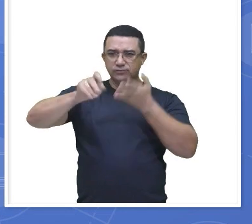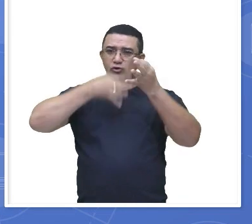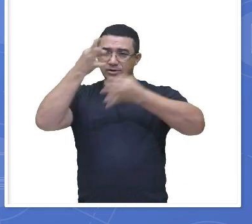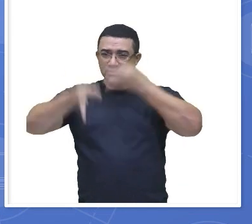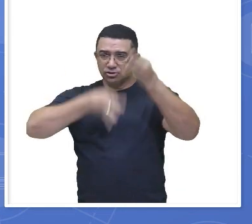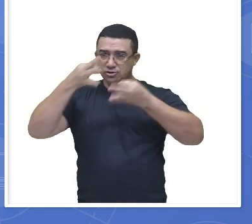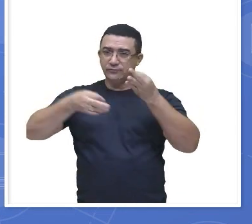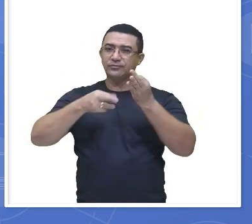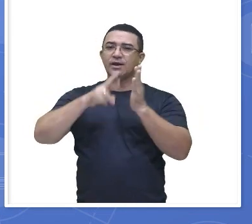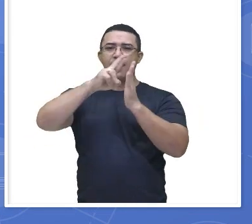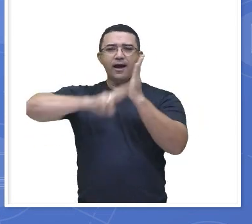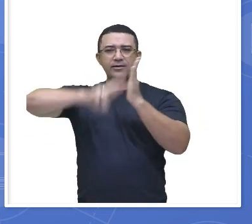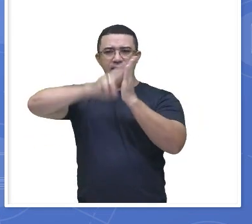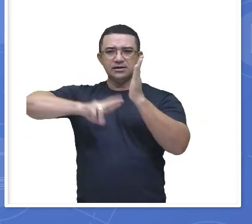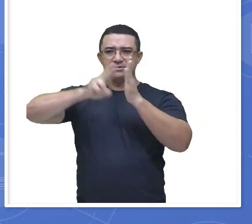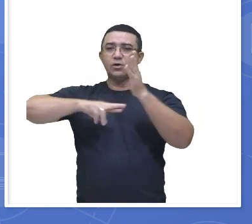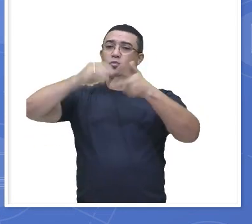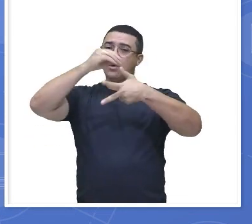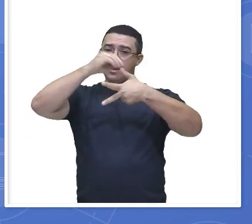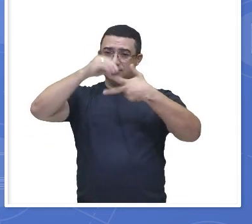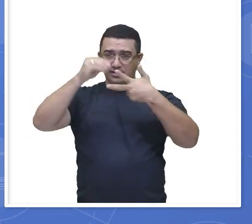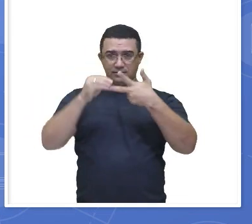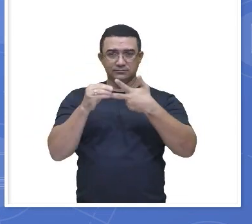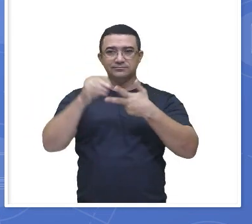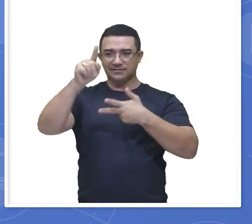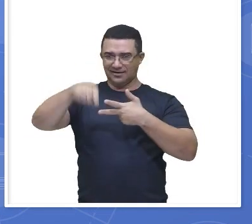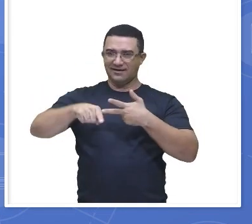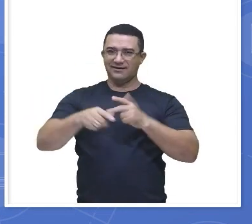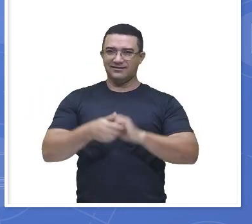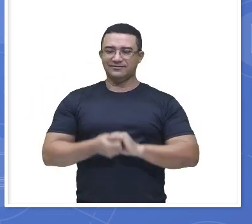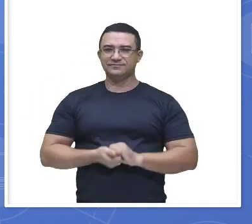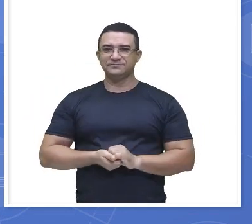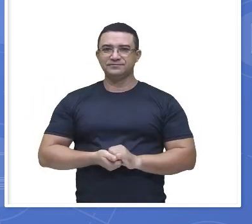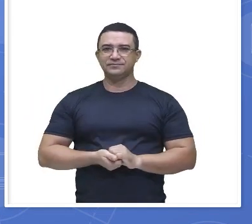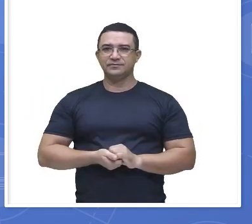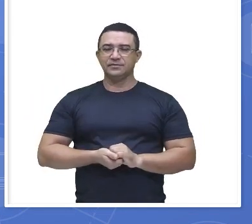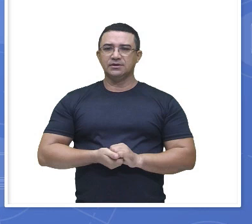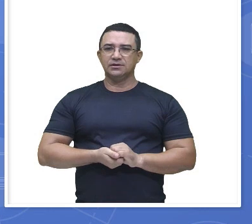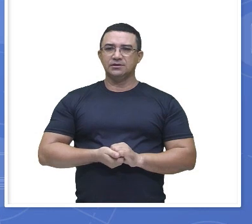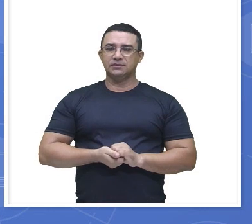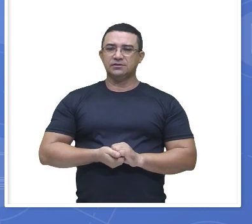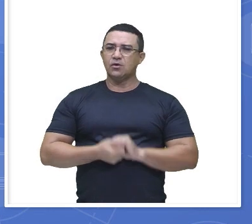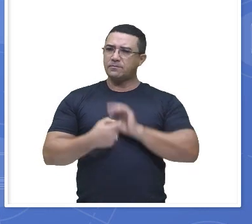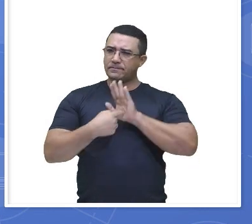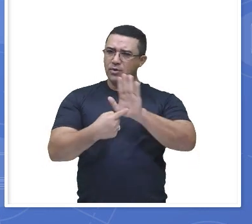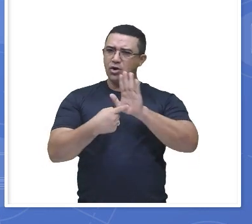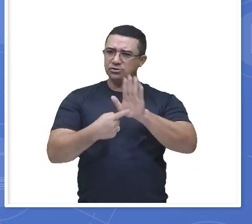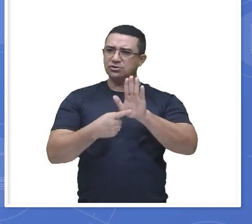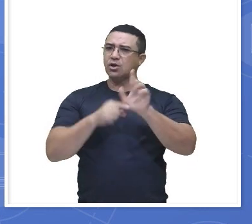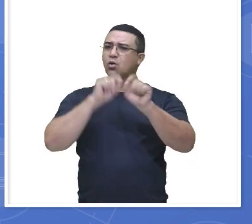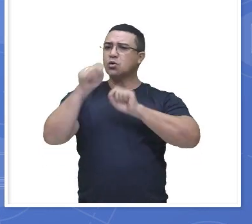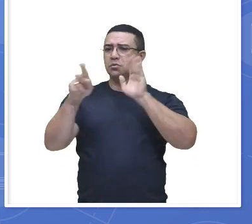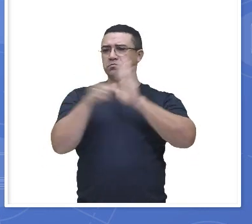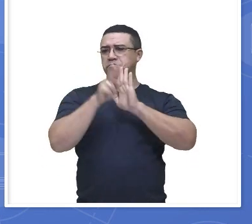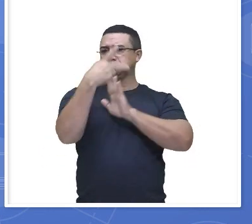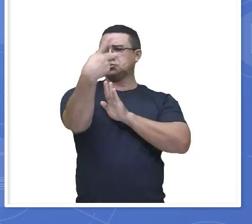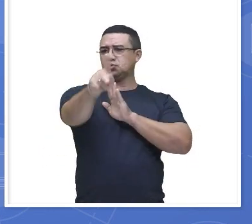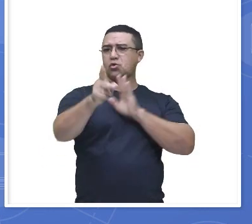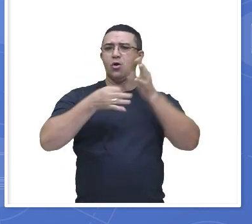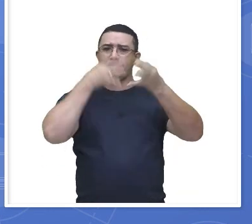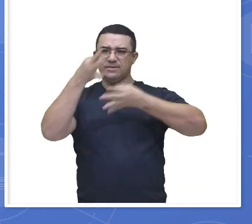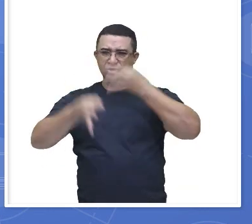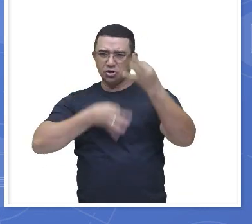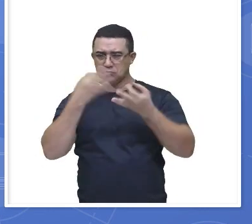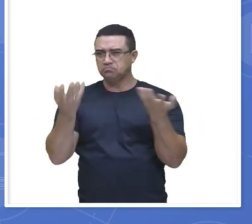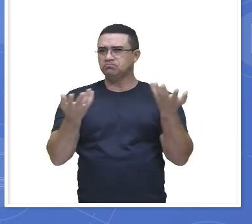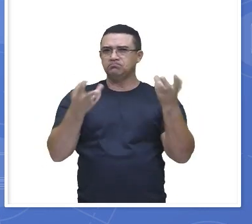Então, esse texto de opinião, ele em geral vai apresentar um ponto de vista sobre algo,